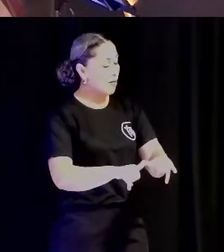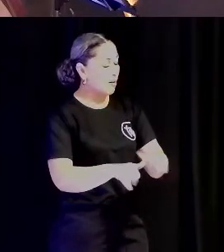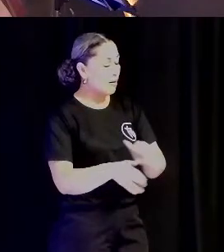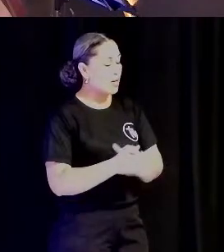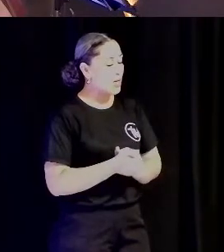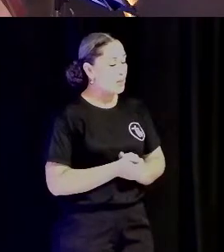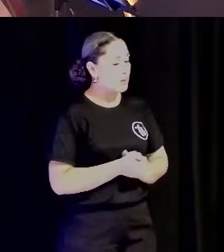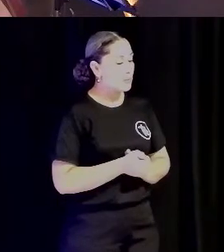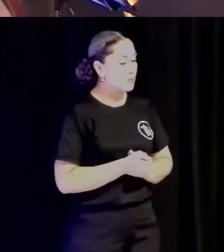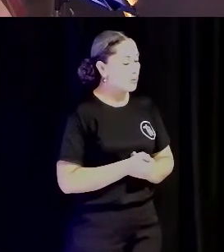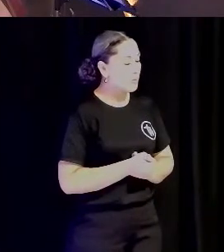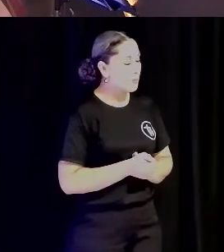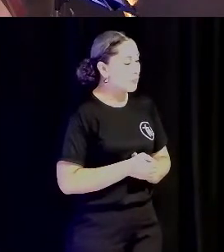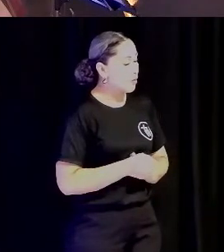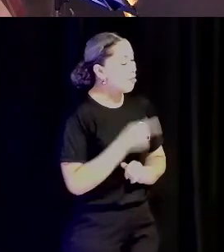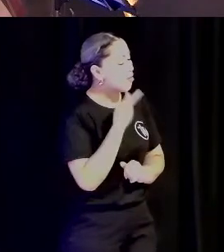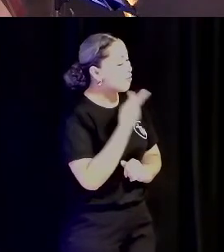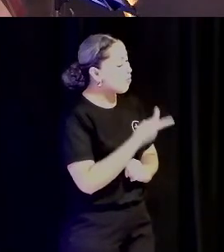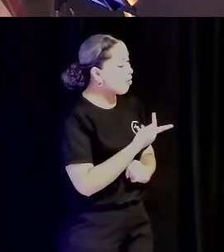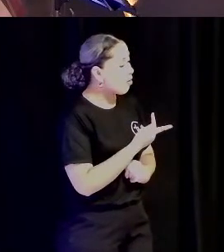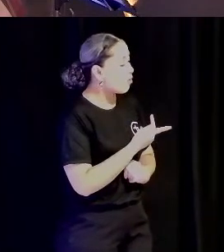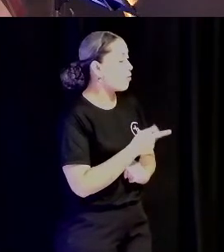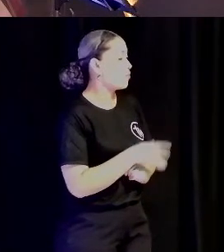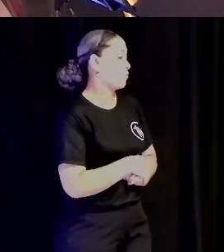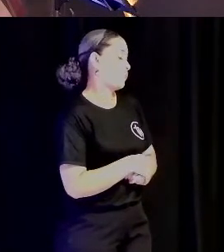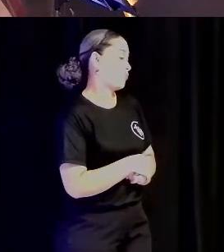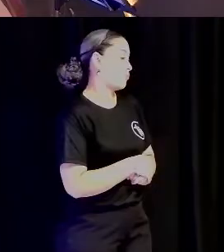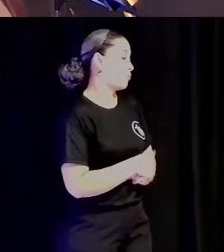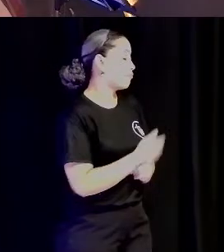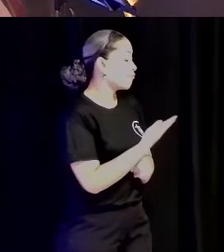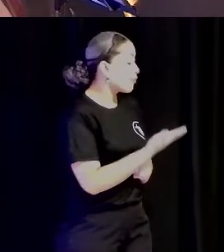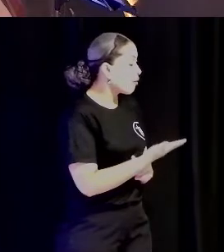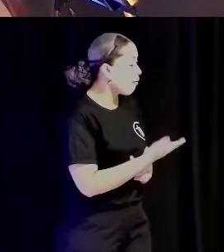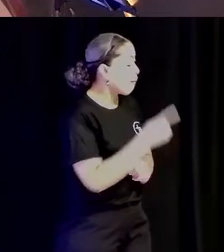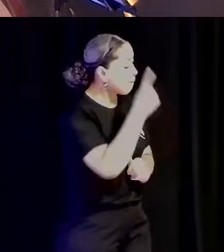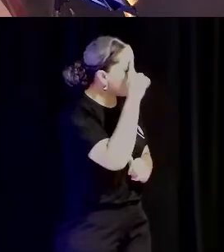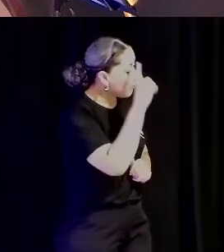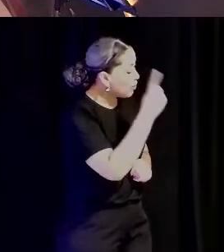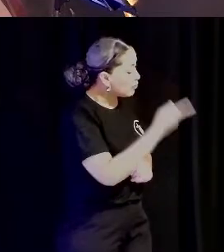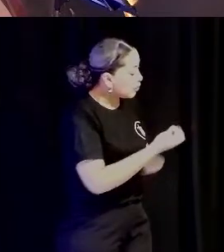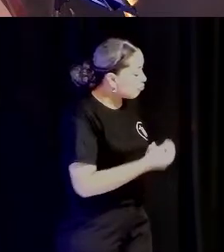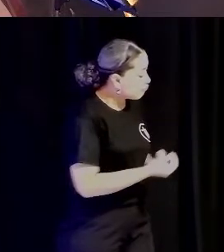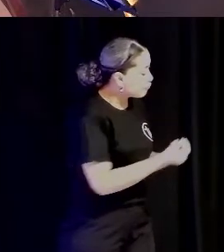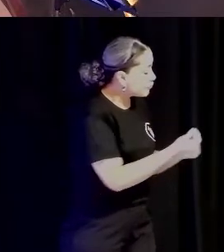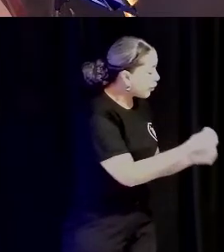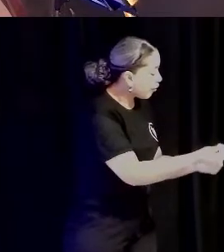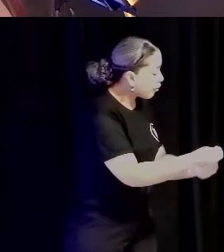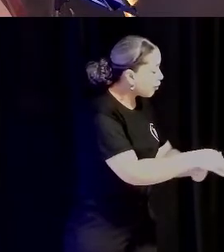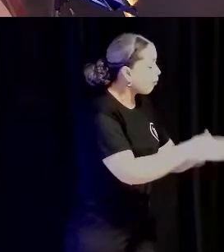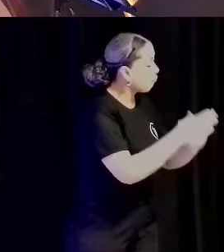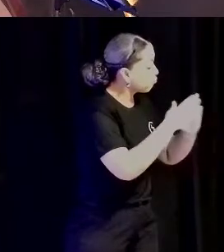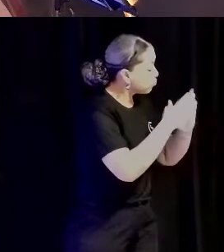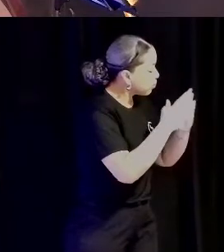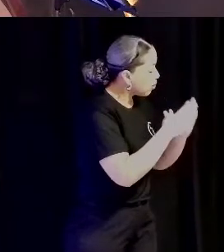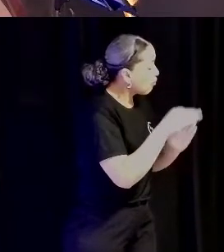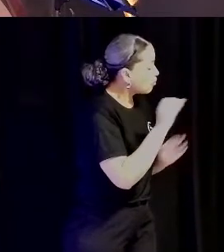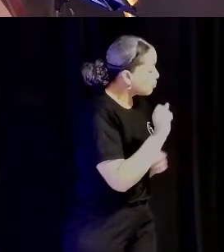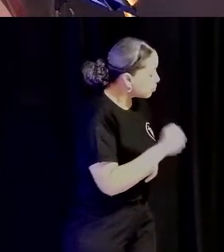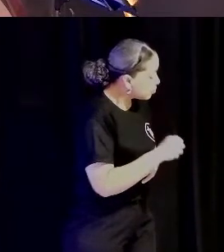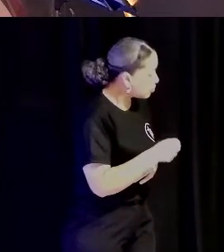daquele supermercado, diz, meu senhor, mandaram entregar nesse endereço. Olha aqui, ó, o endereço é esse.